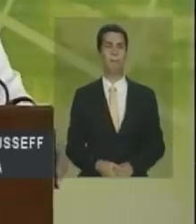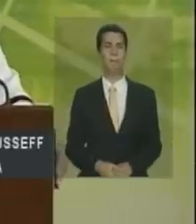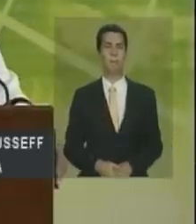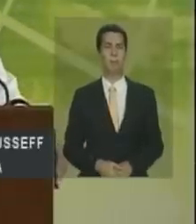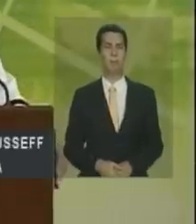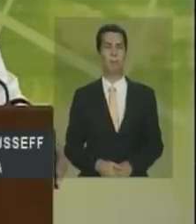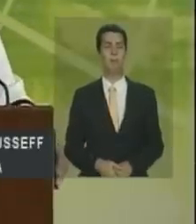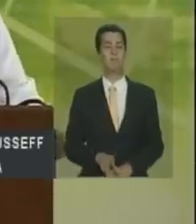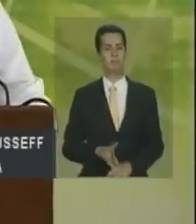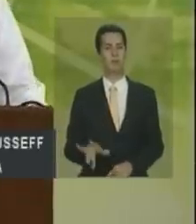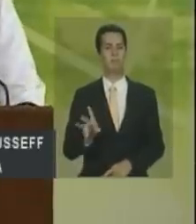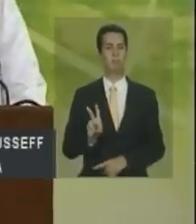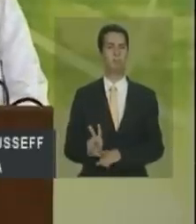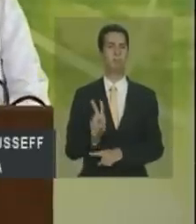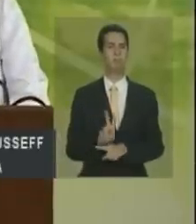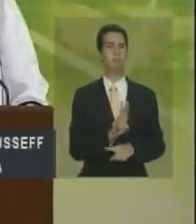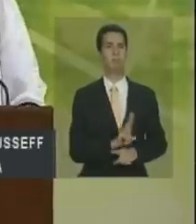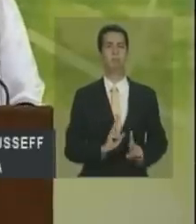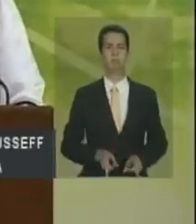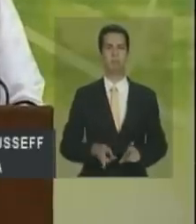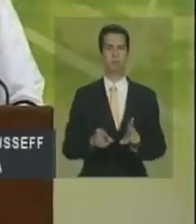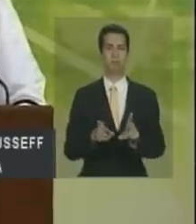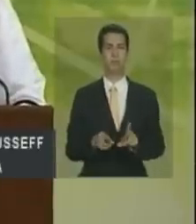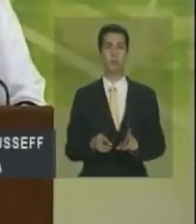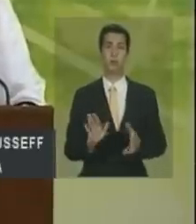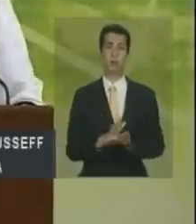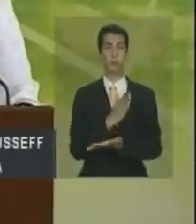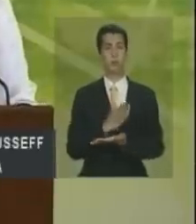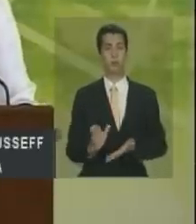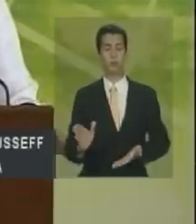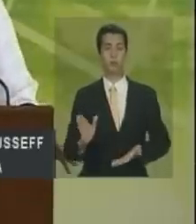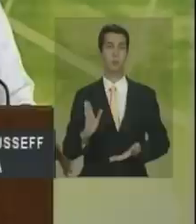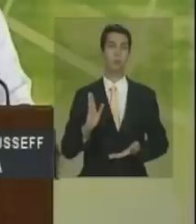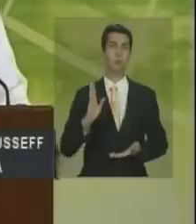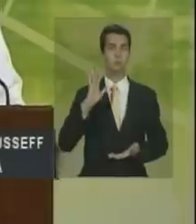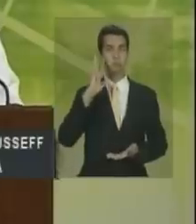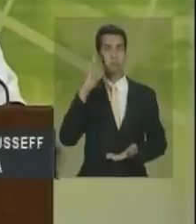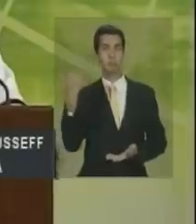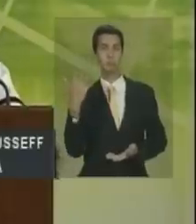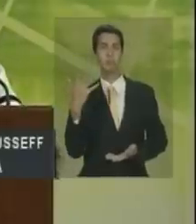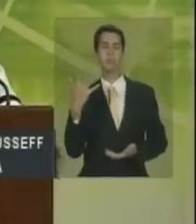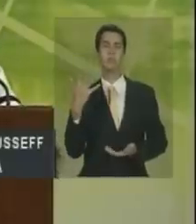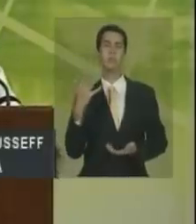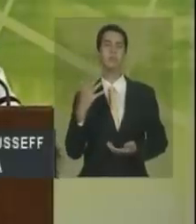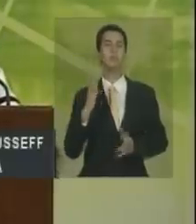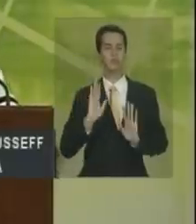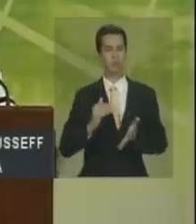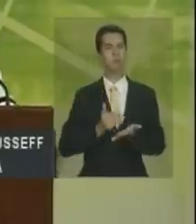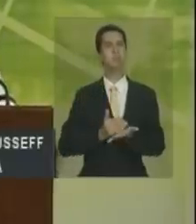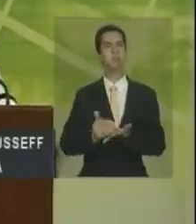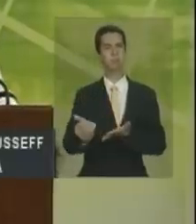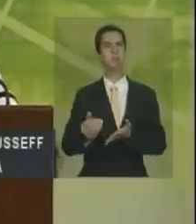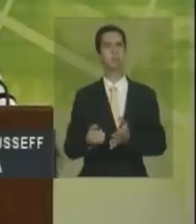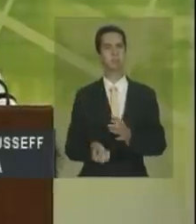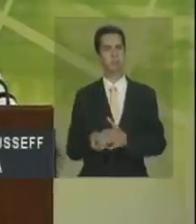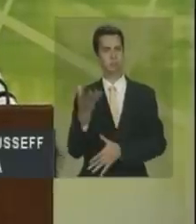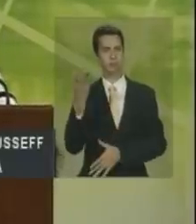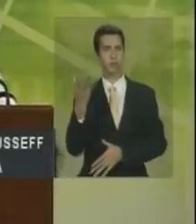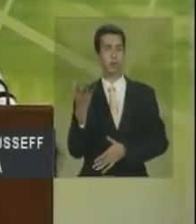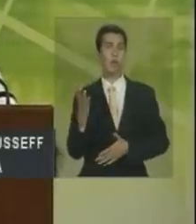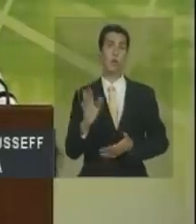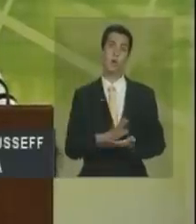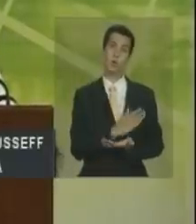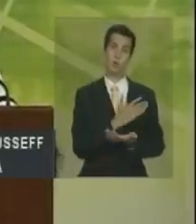vai deixar de usá-los. Alguns desses instrumentos já começaram a ser acionados e outros